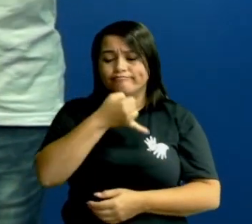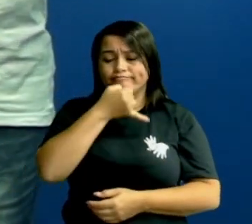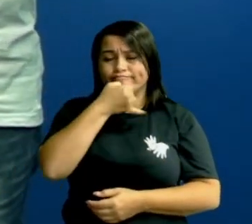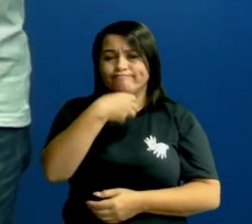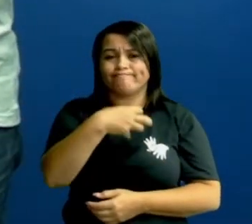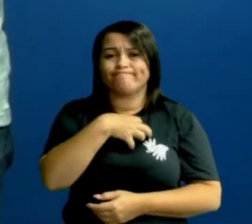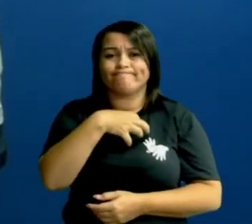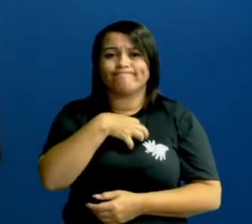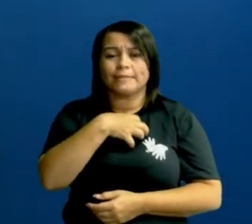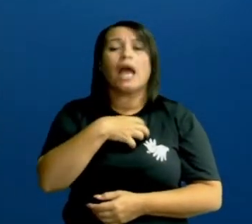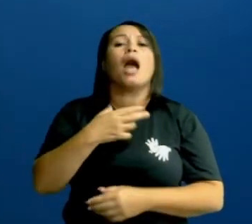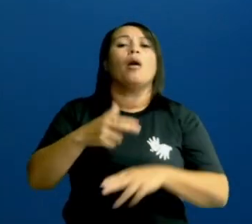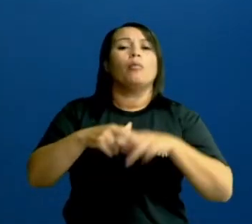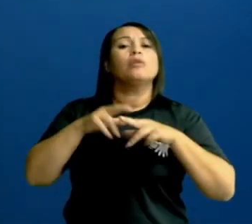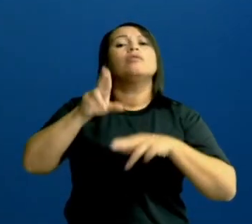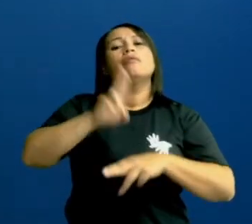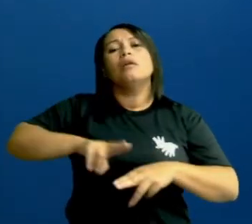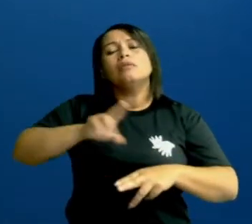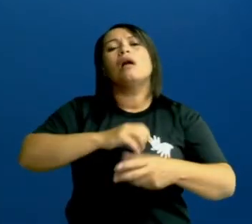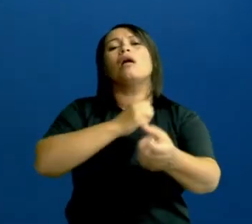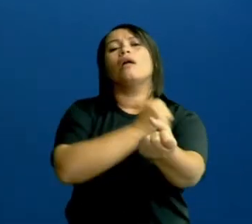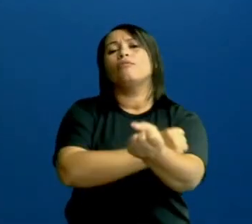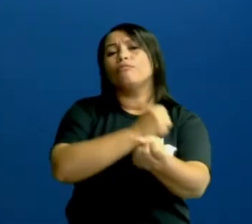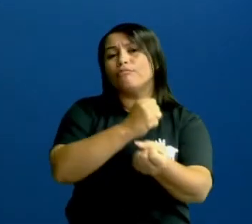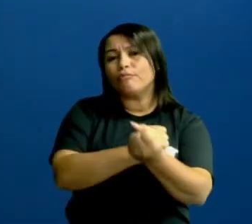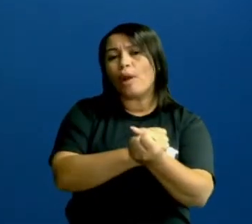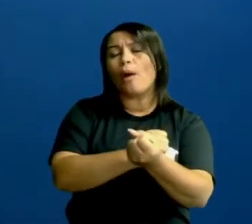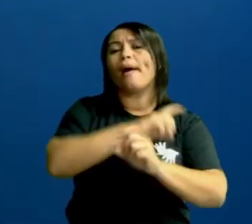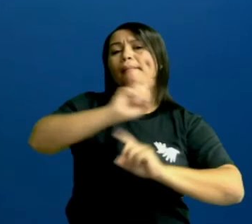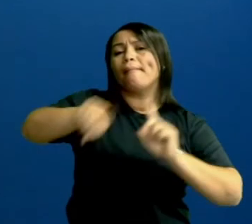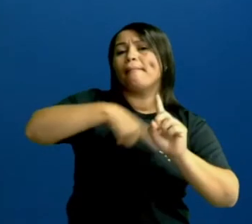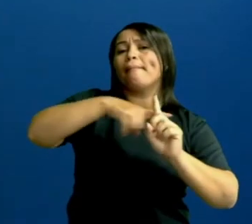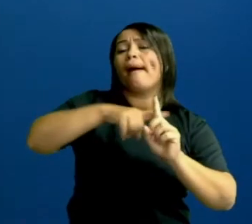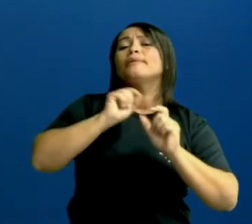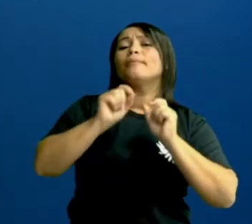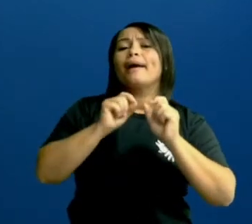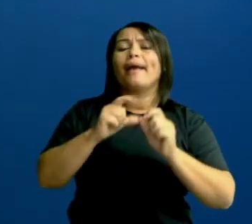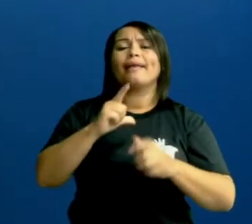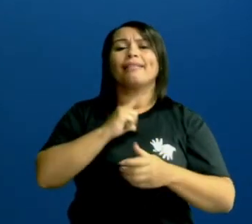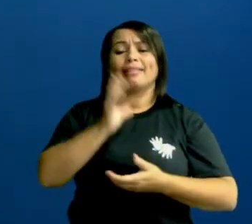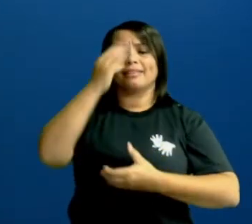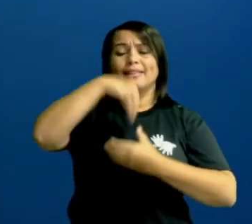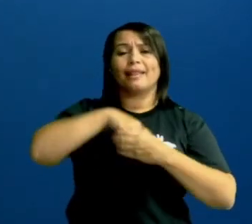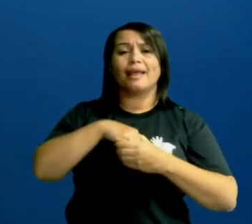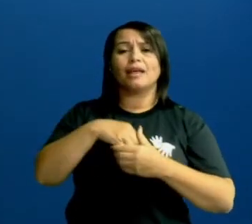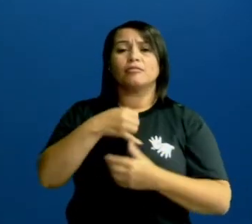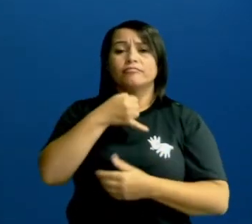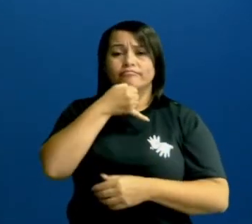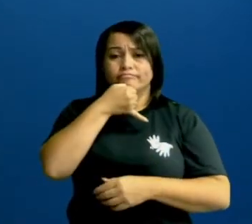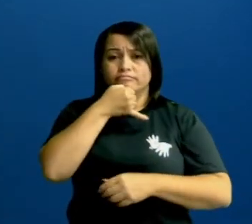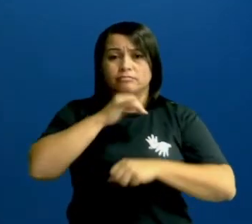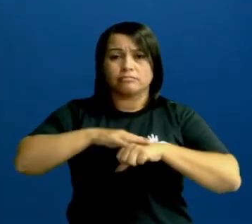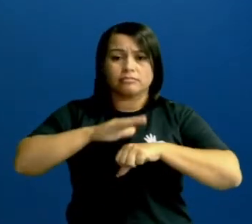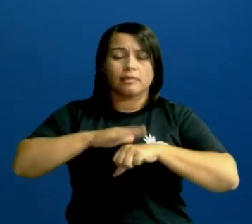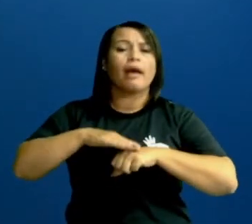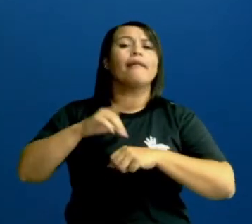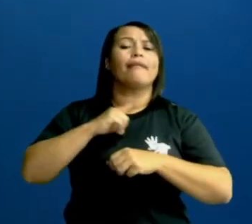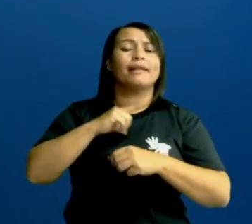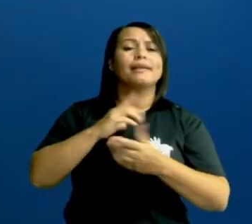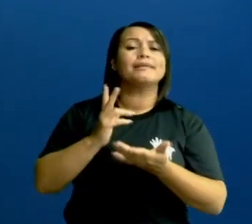necessidade de se utilizar mais drogas para que compense aquele momento de tristeza. Então fica sempre essa